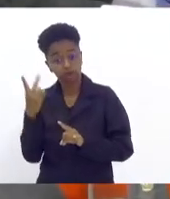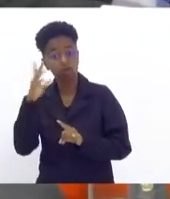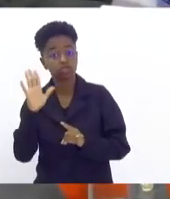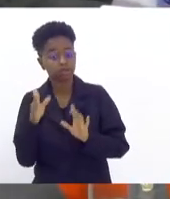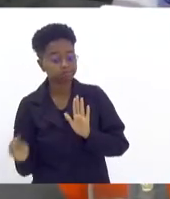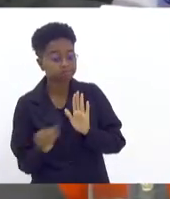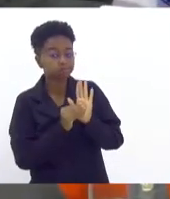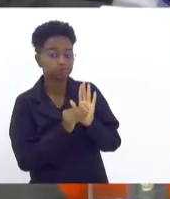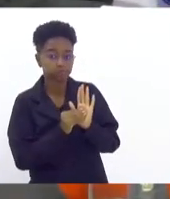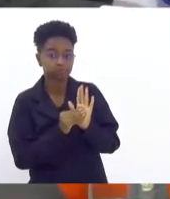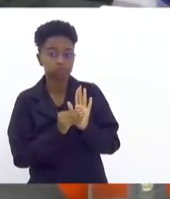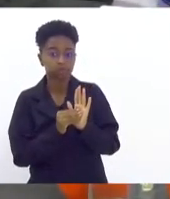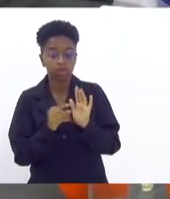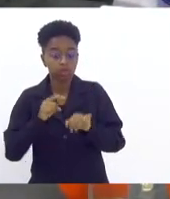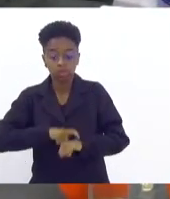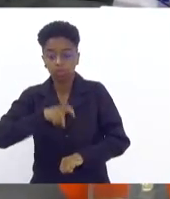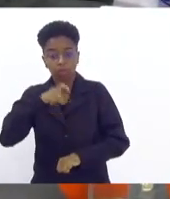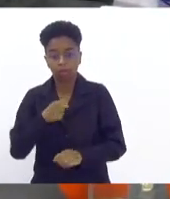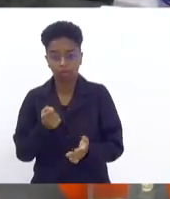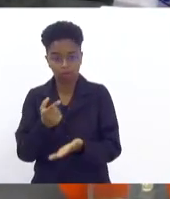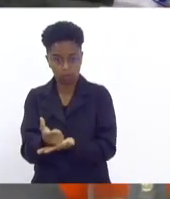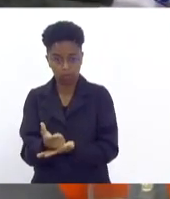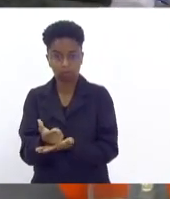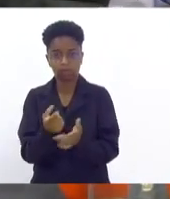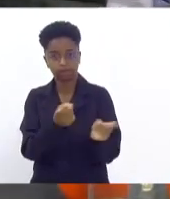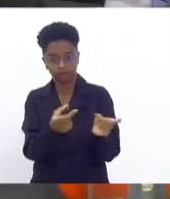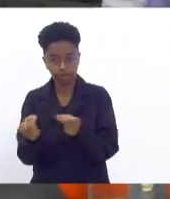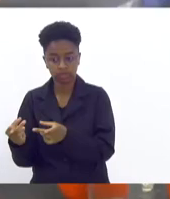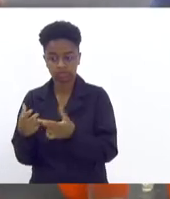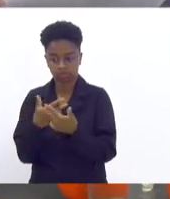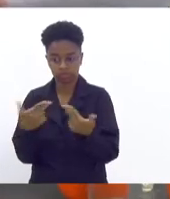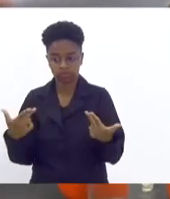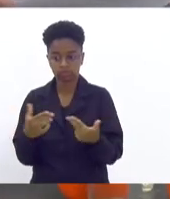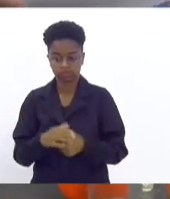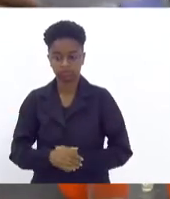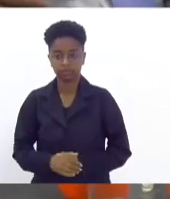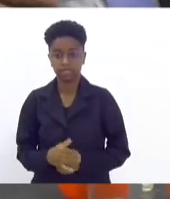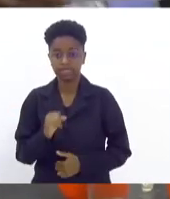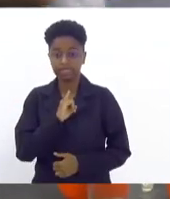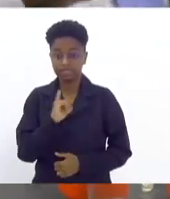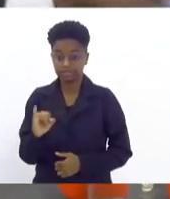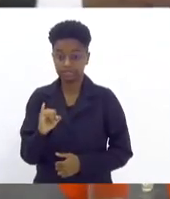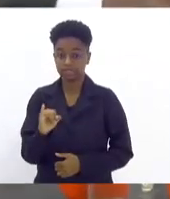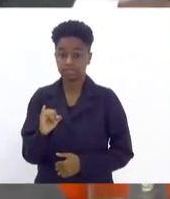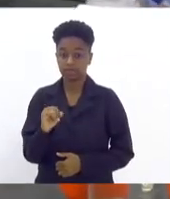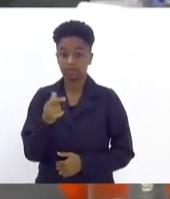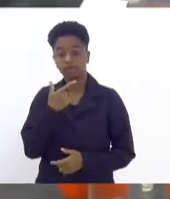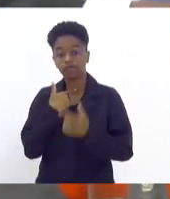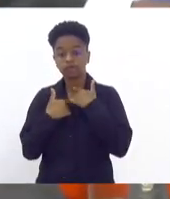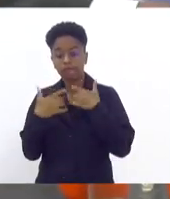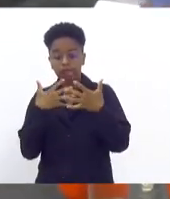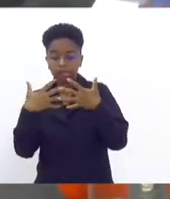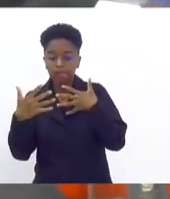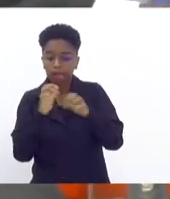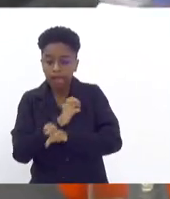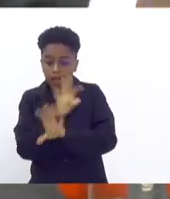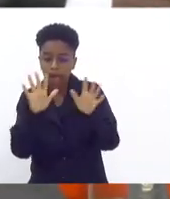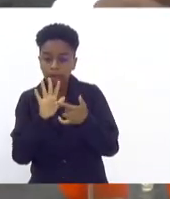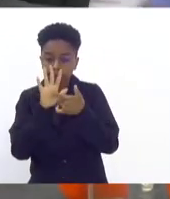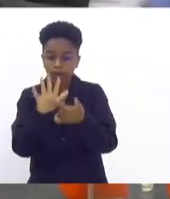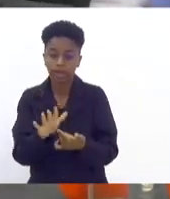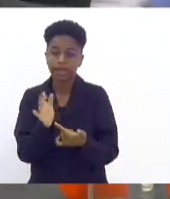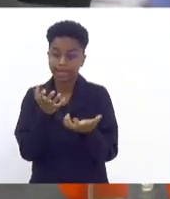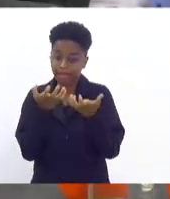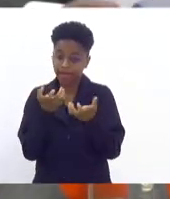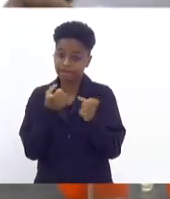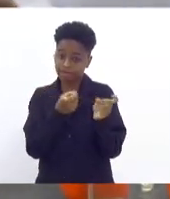no momento que faz a comercialização. Ou seja, se quer em prol da transparência, vender um